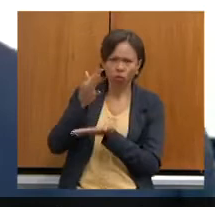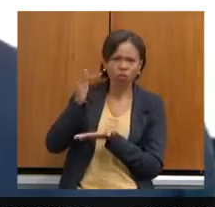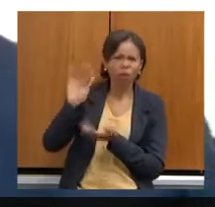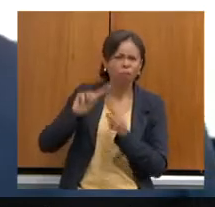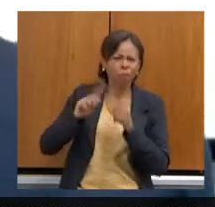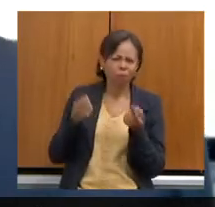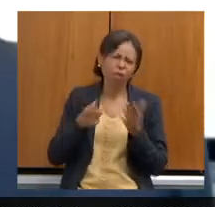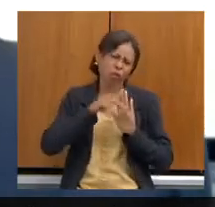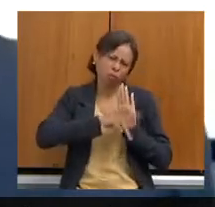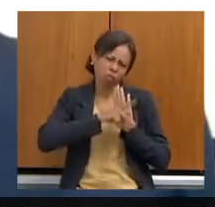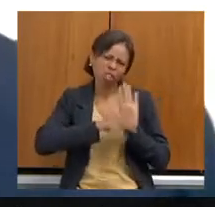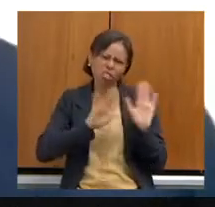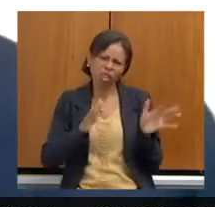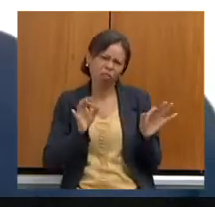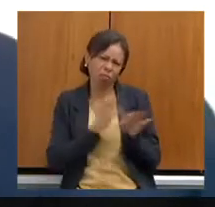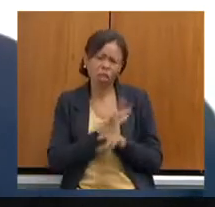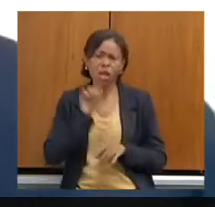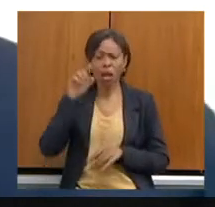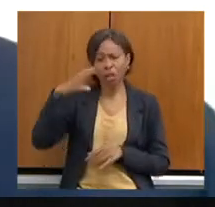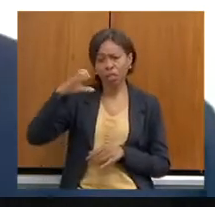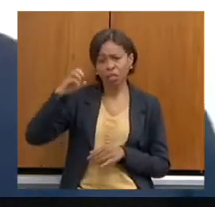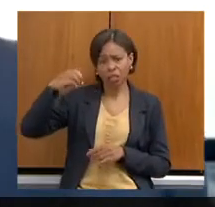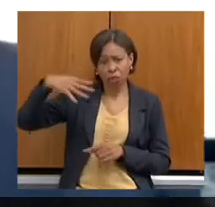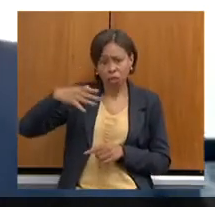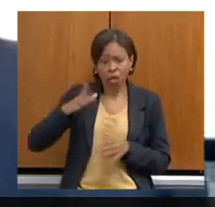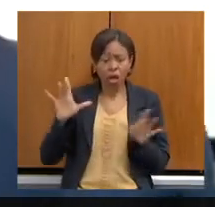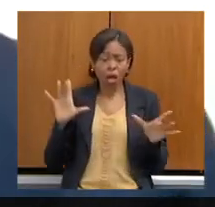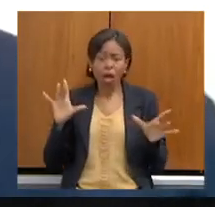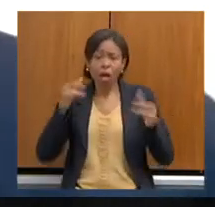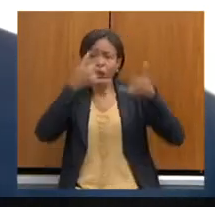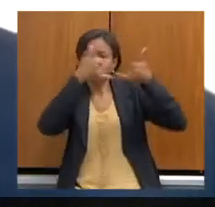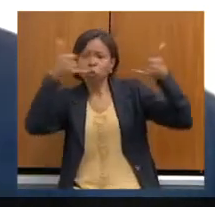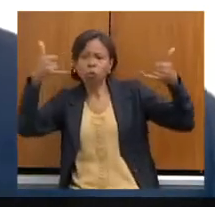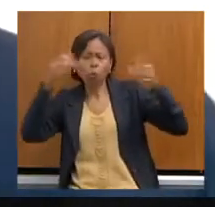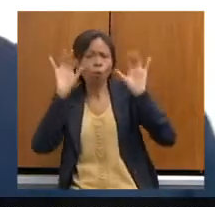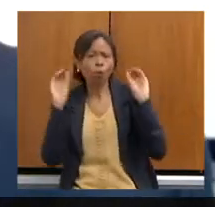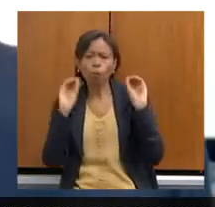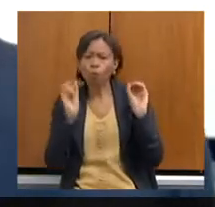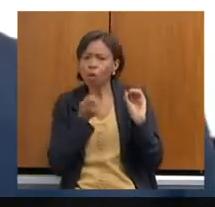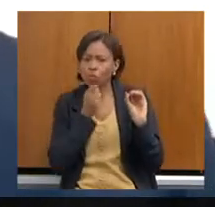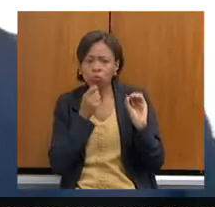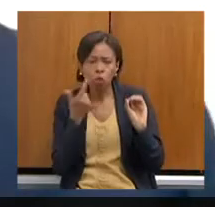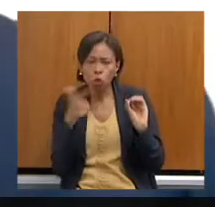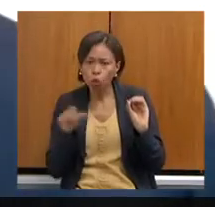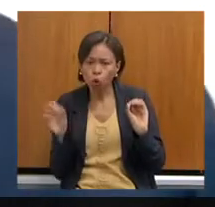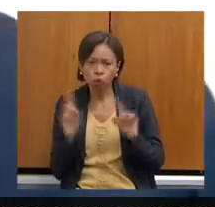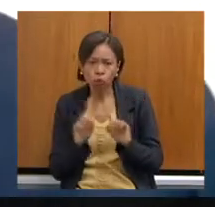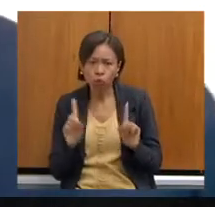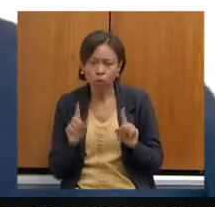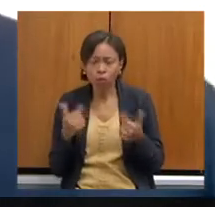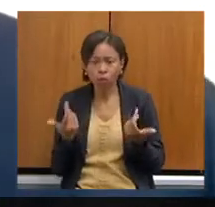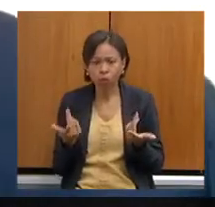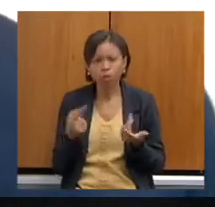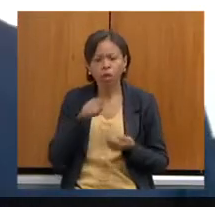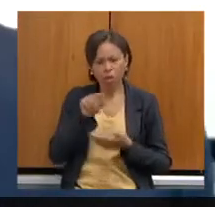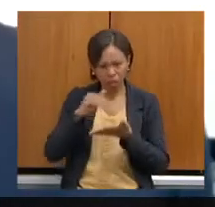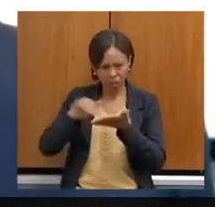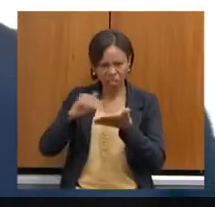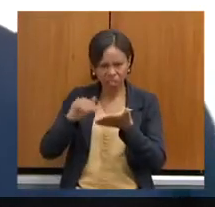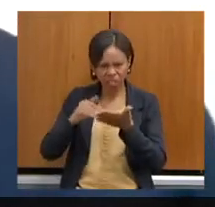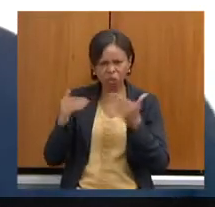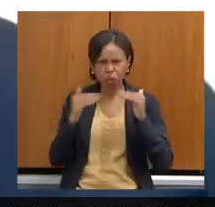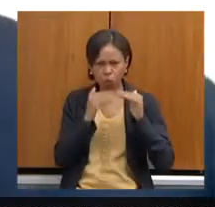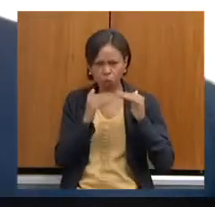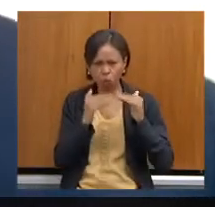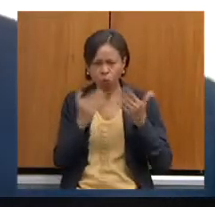organização eles não fizeram nenhuma nova ligação quero saber se é Secretaria Concorda porque no meu entendimento é o conhece bem a rota e as